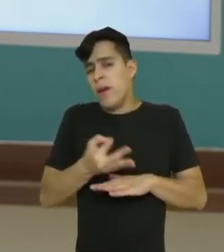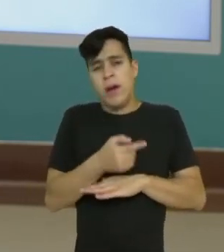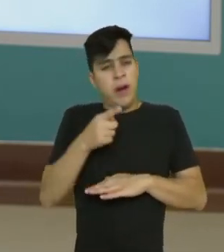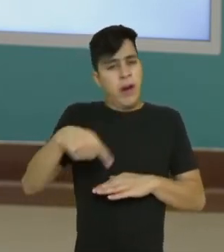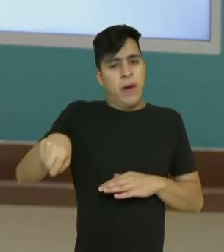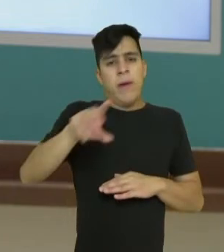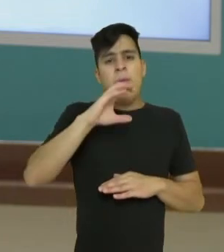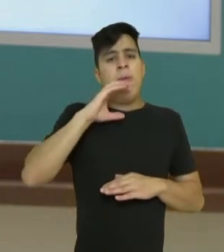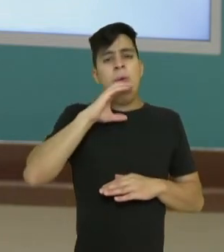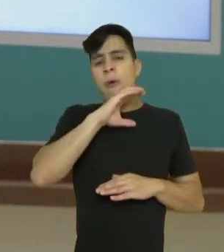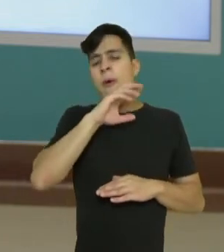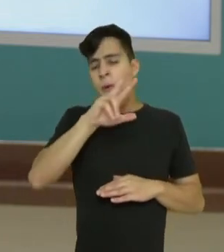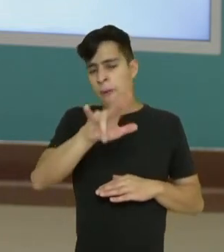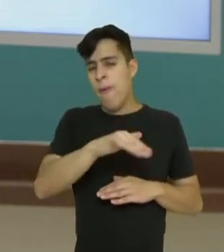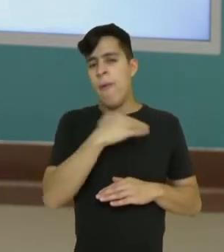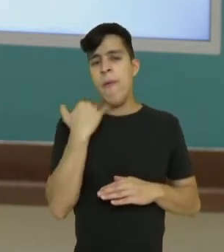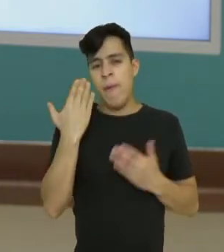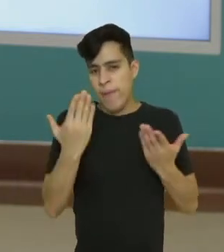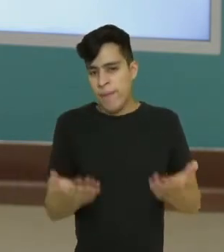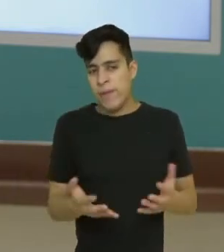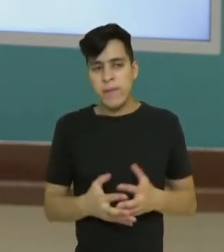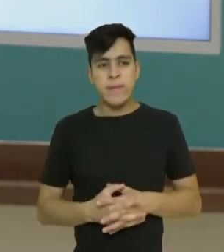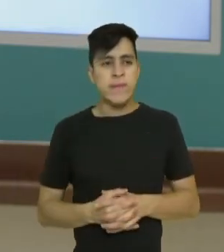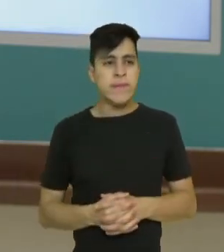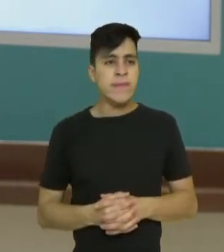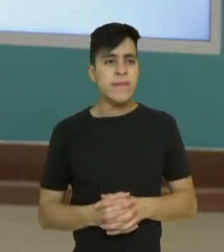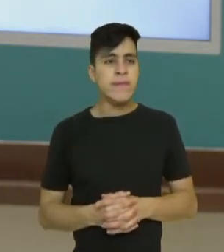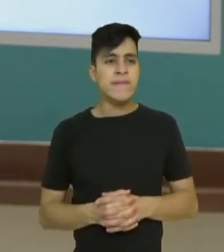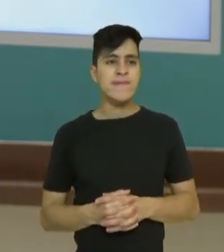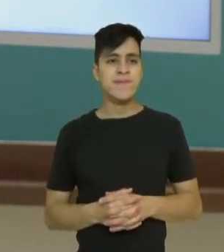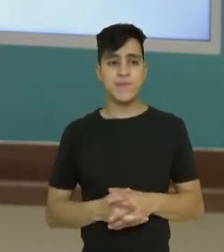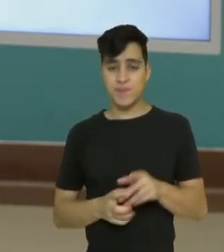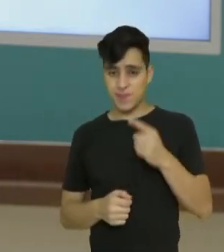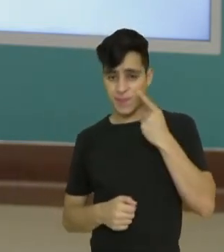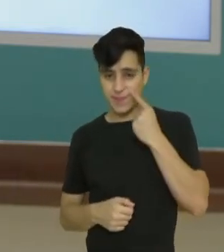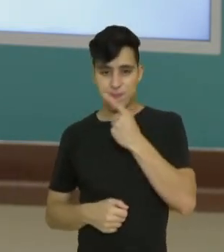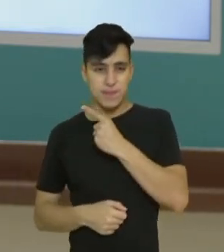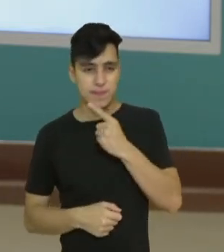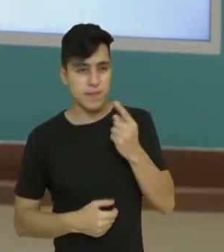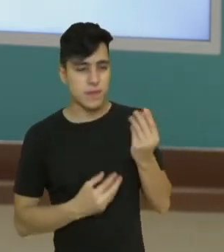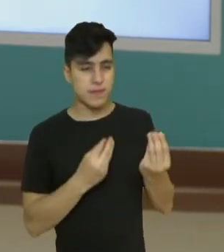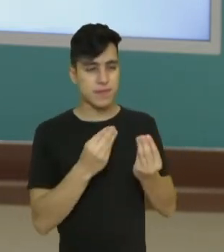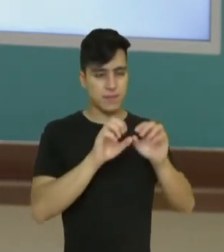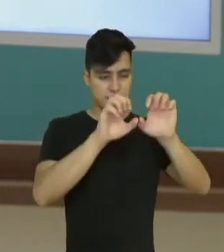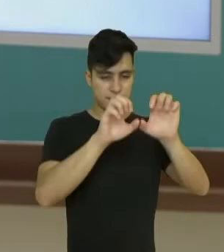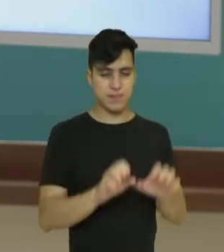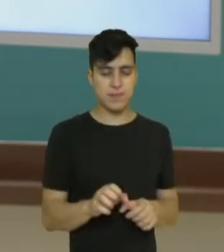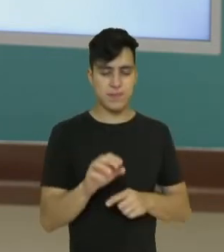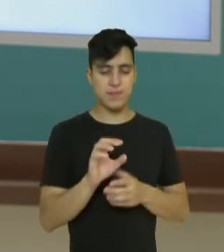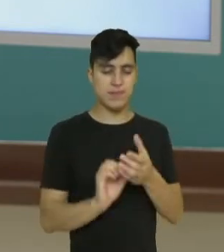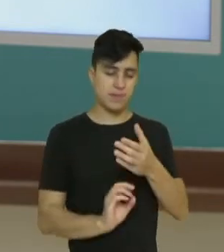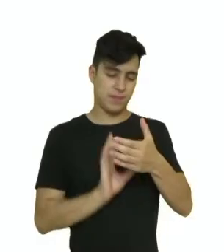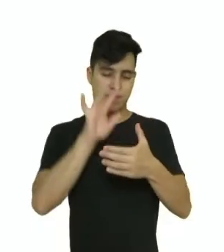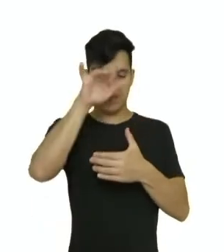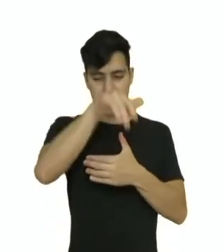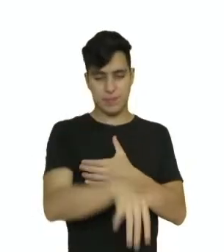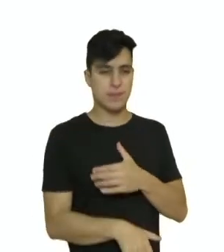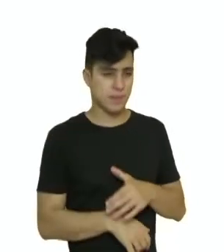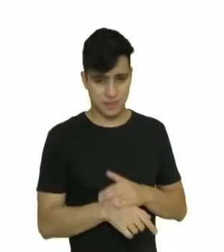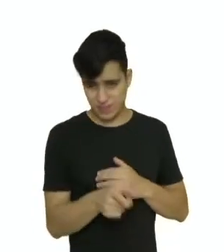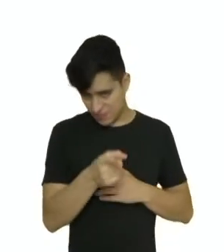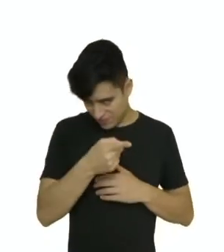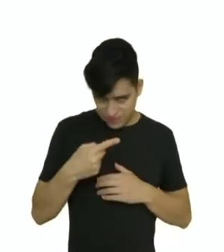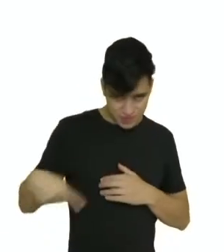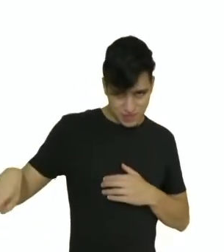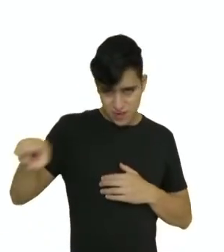não iria sobreviver. E aqui a gente vai dar uma olhada então na estrutura de um vulcão. Olha que legal! Você já